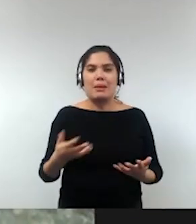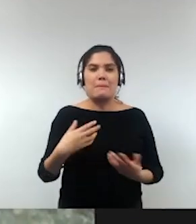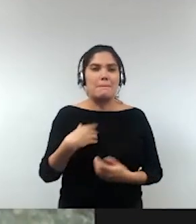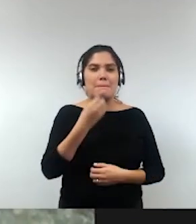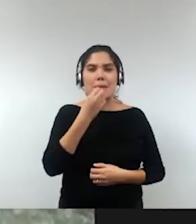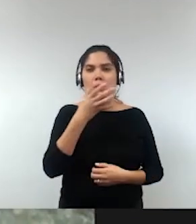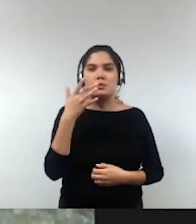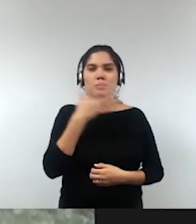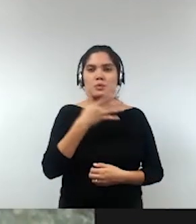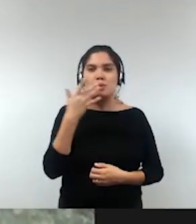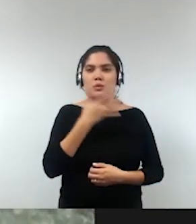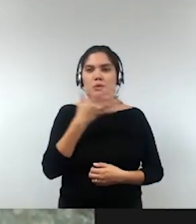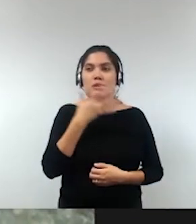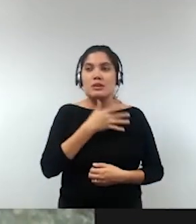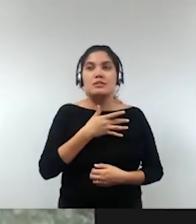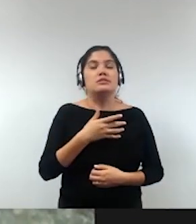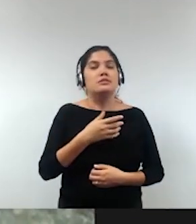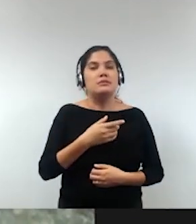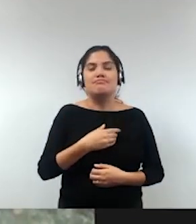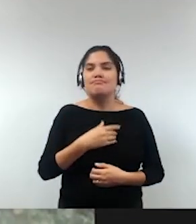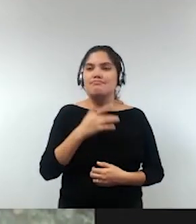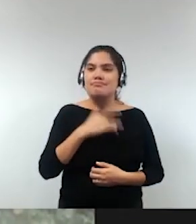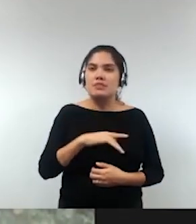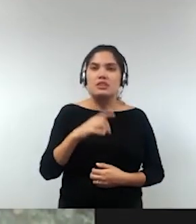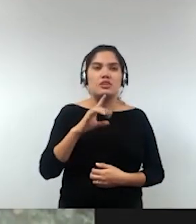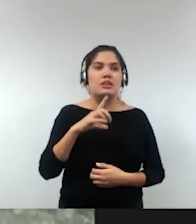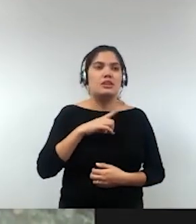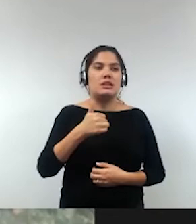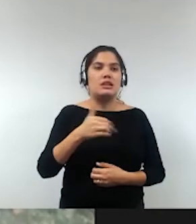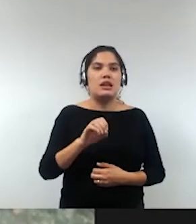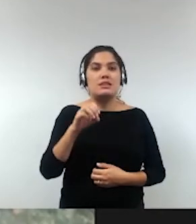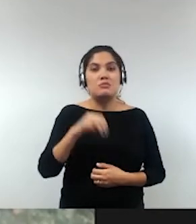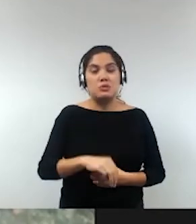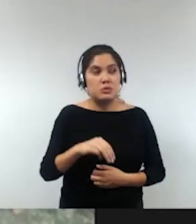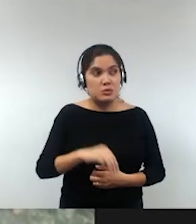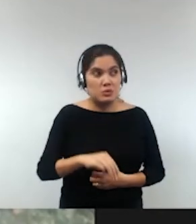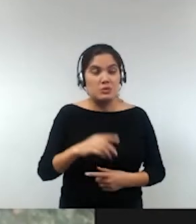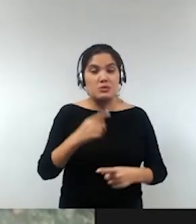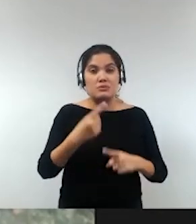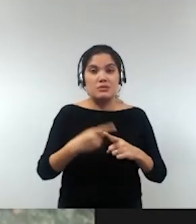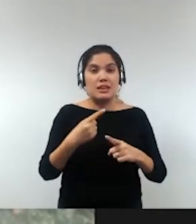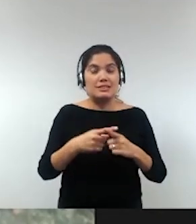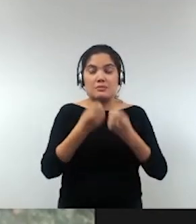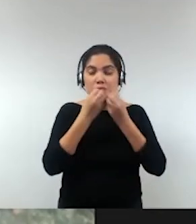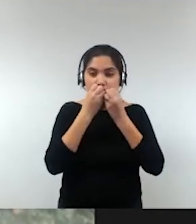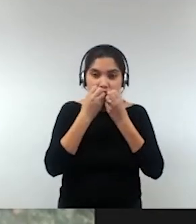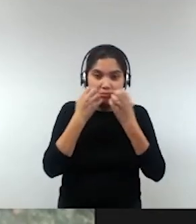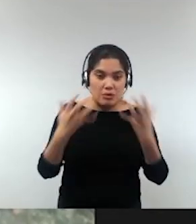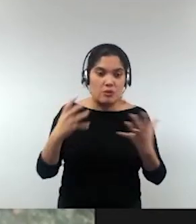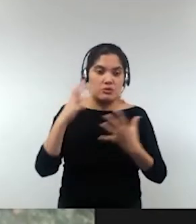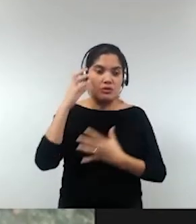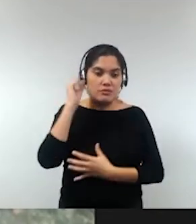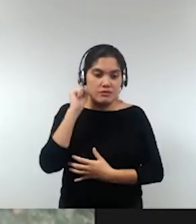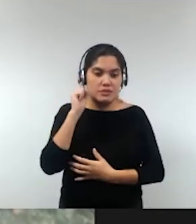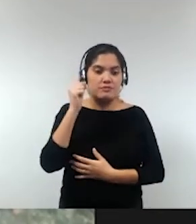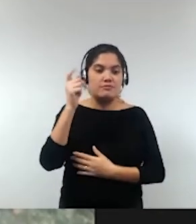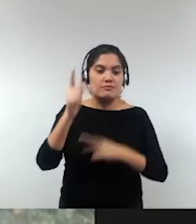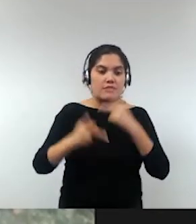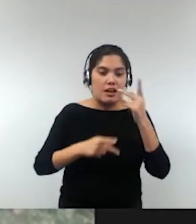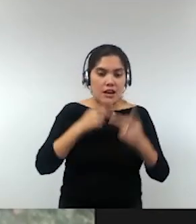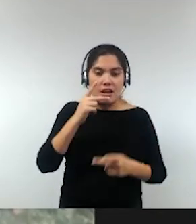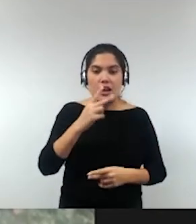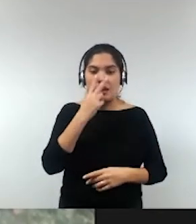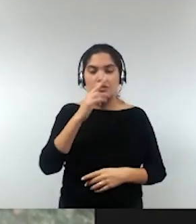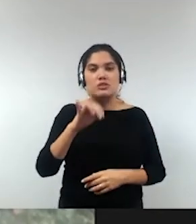Eu acho que o painel está tão gostoso, é uma pena que a gente só tem mais 10 minutos, porque assim, tá bom demais ouvir e falar. E eu acho que a